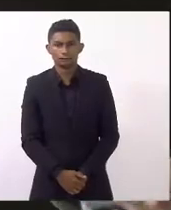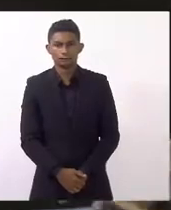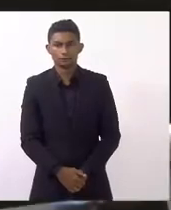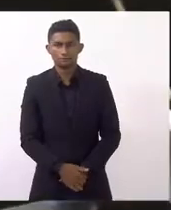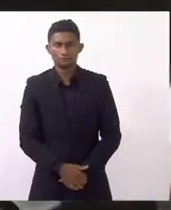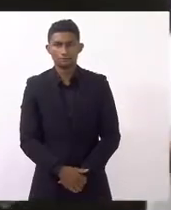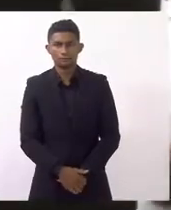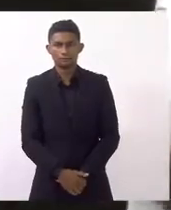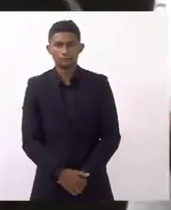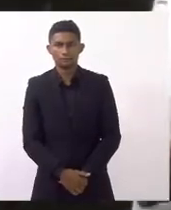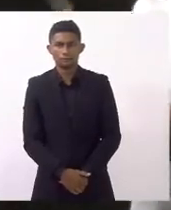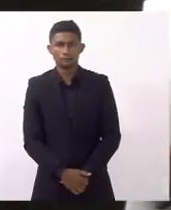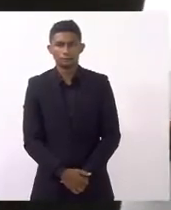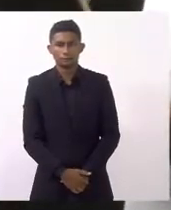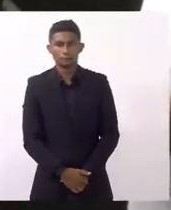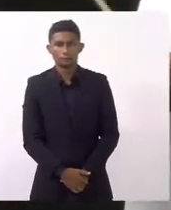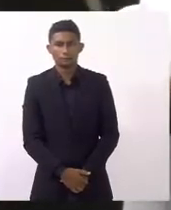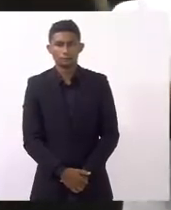E aí